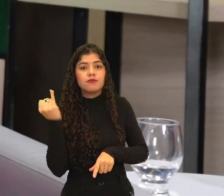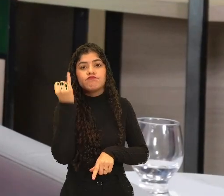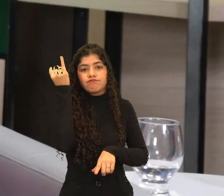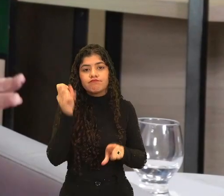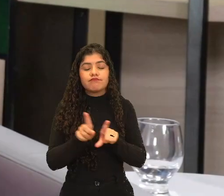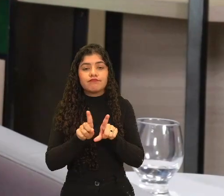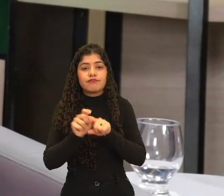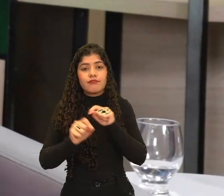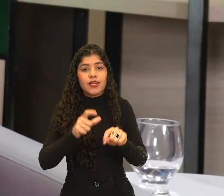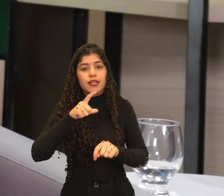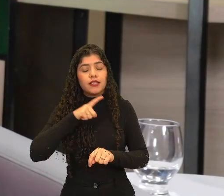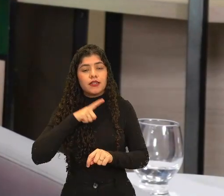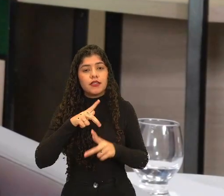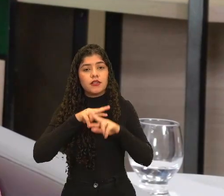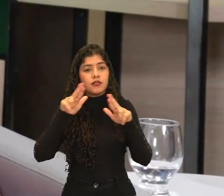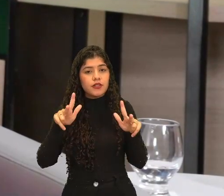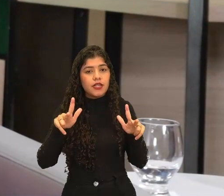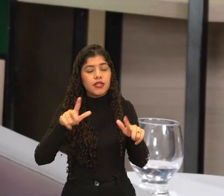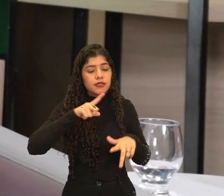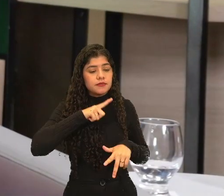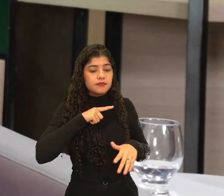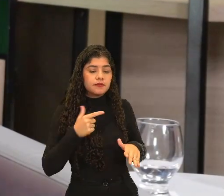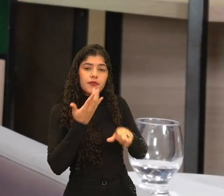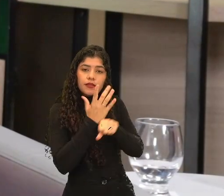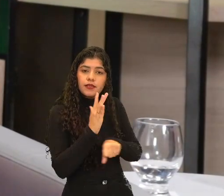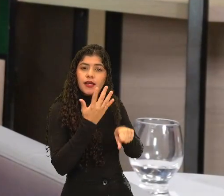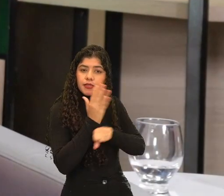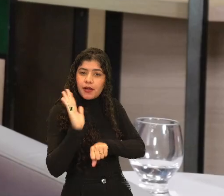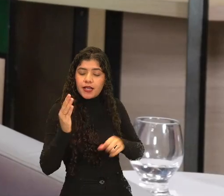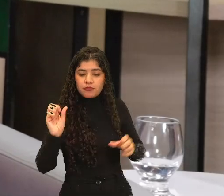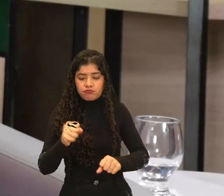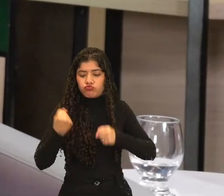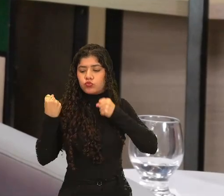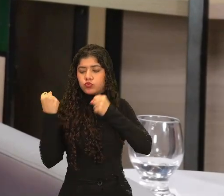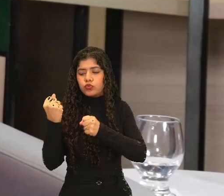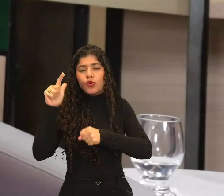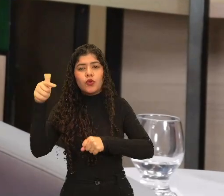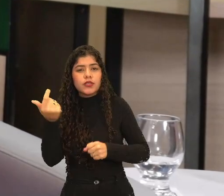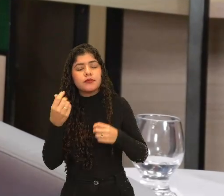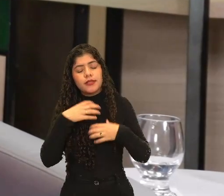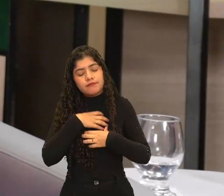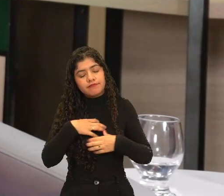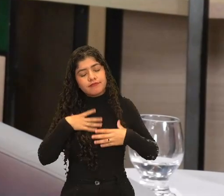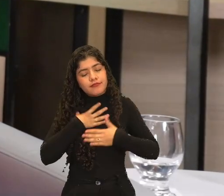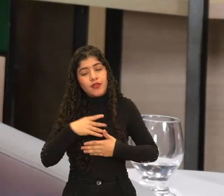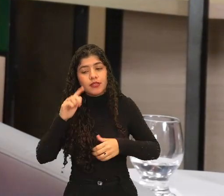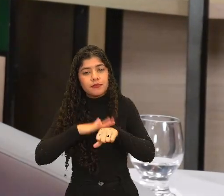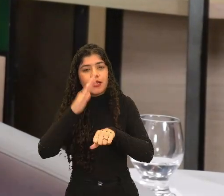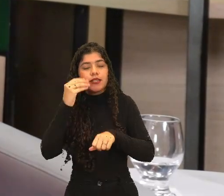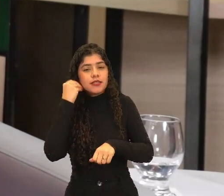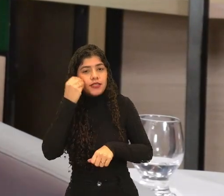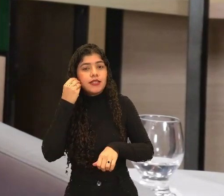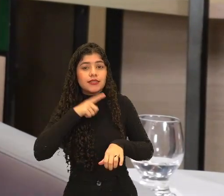né? importante, Porque uma vai sim. apoiando a outra, uma está mais fragilizada, outra está mais fortalecida, uma está com mais experiência, como você está falando. Eu já